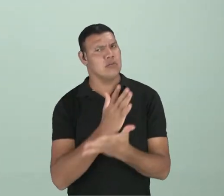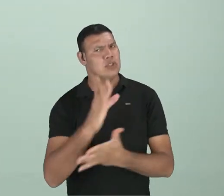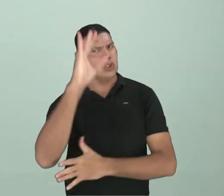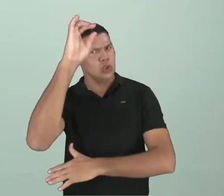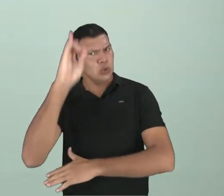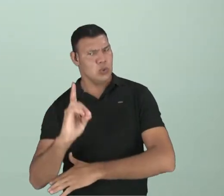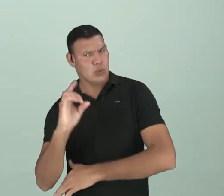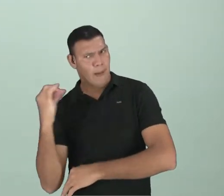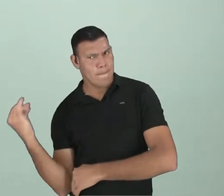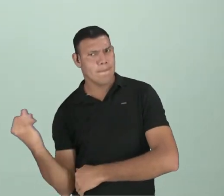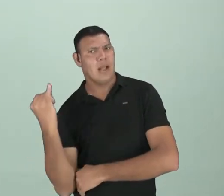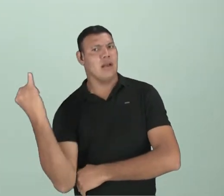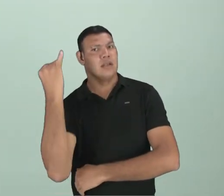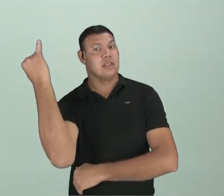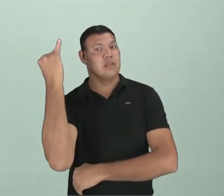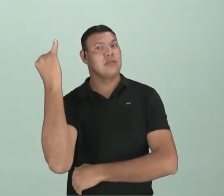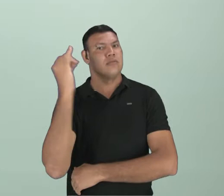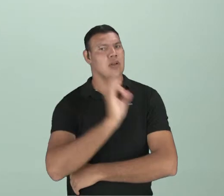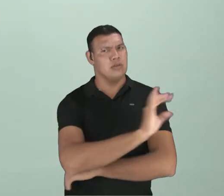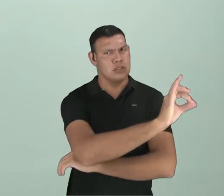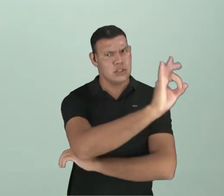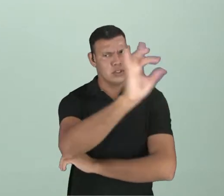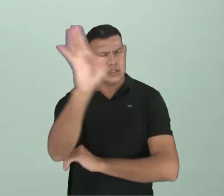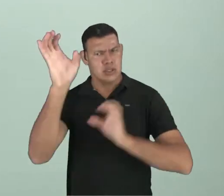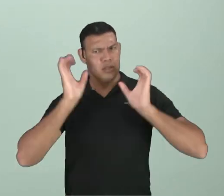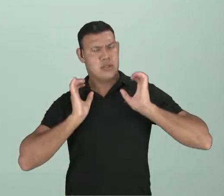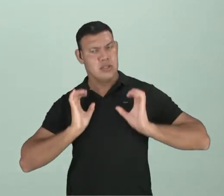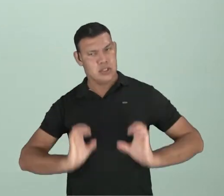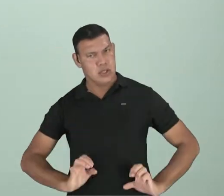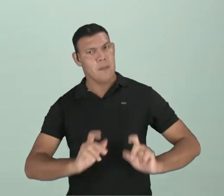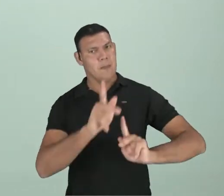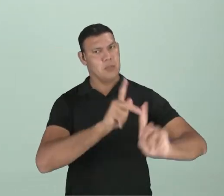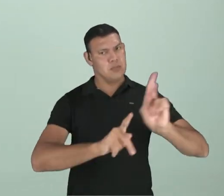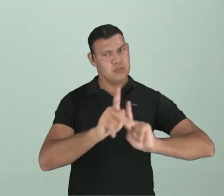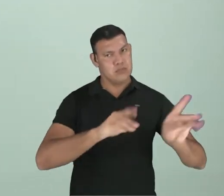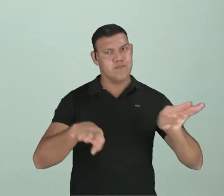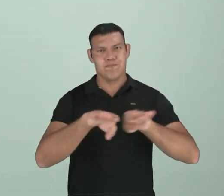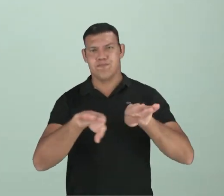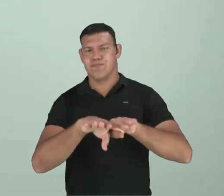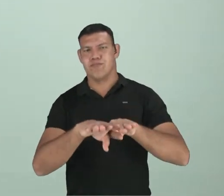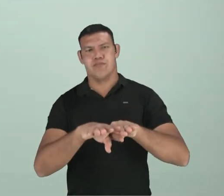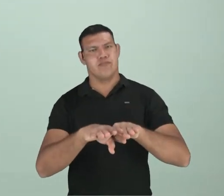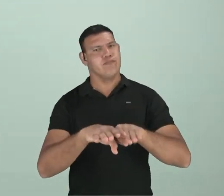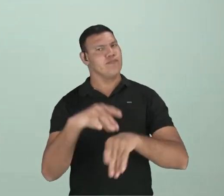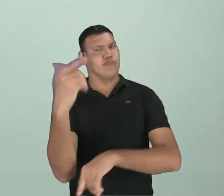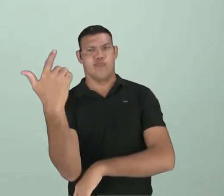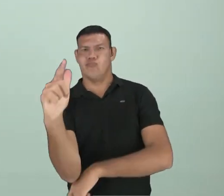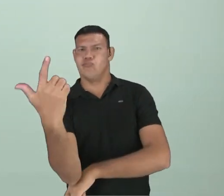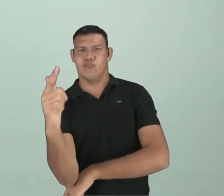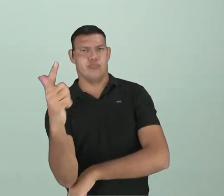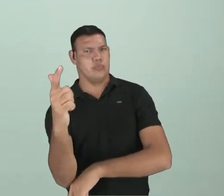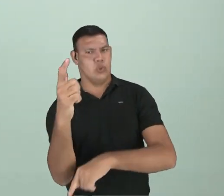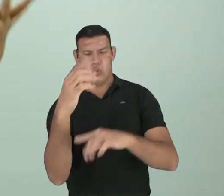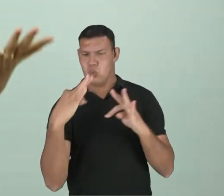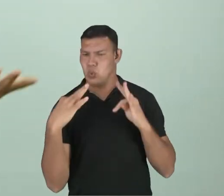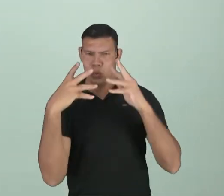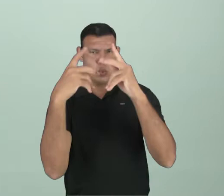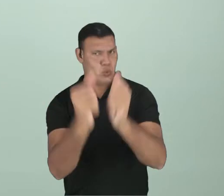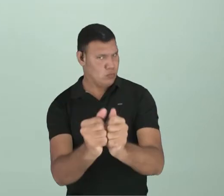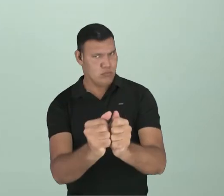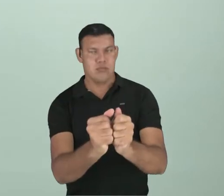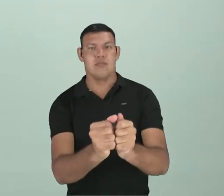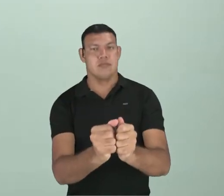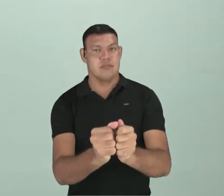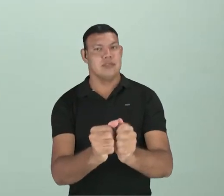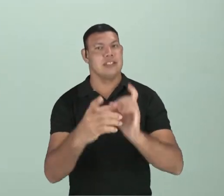seriam fundamentais a todo cidadão, à população, eles não existem na sua totalidade, né? Então, essa ideia